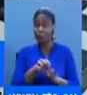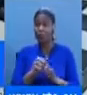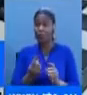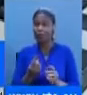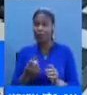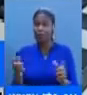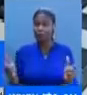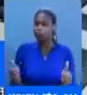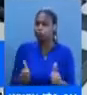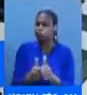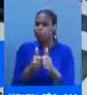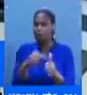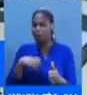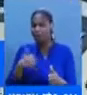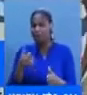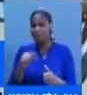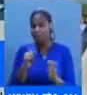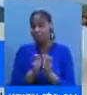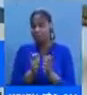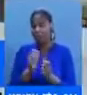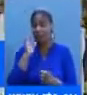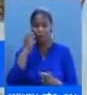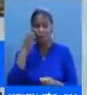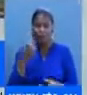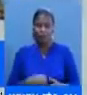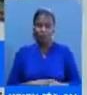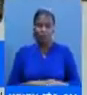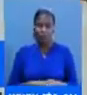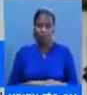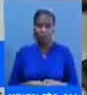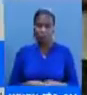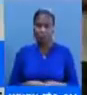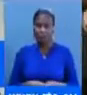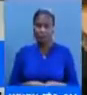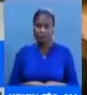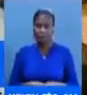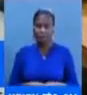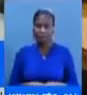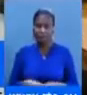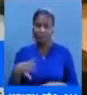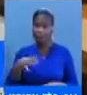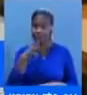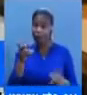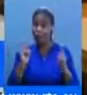de aproximação entre Cabo Verde e Angola. Significa, de facto, uma grande